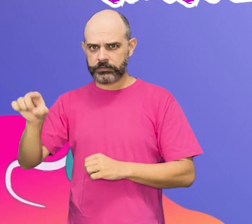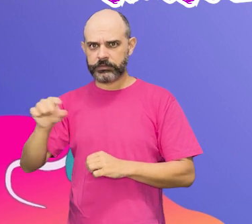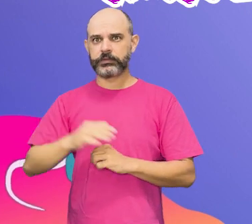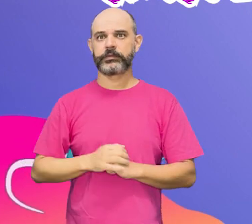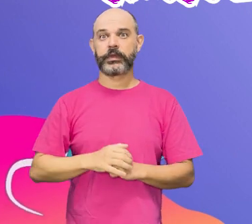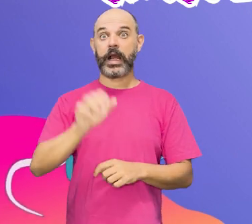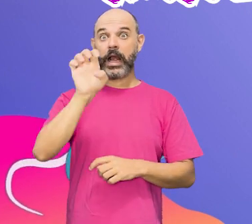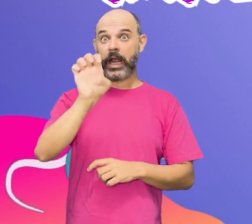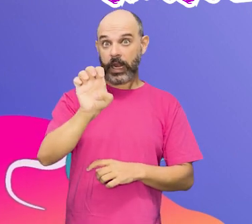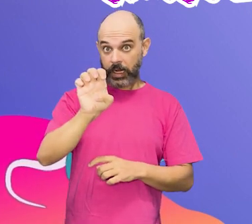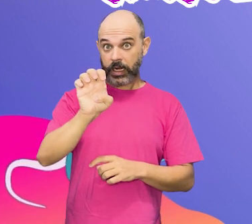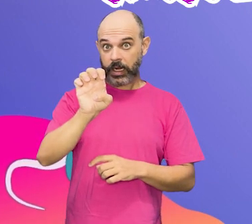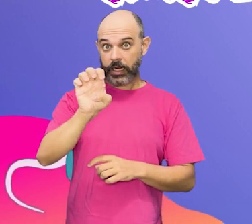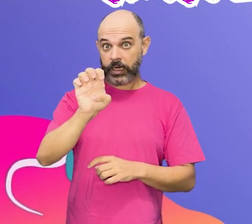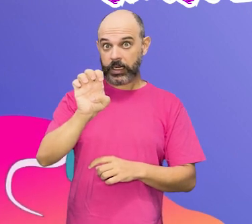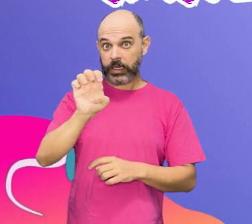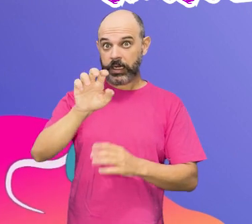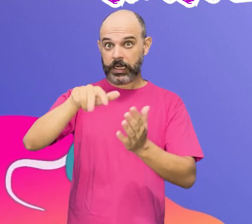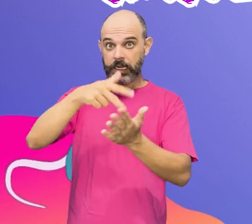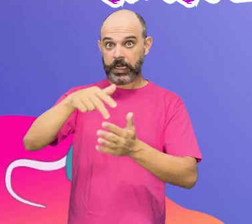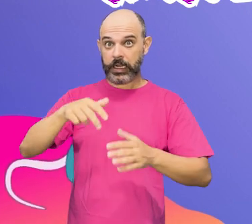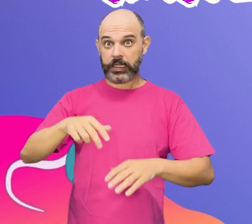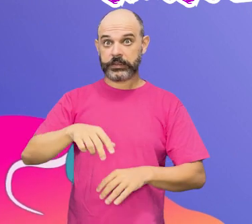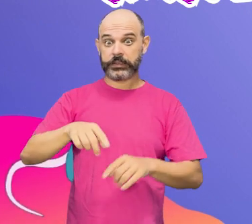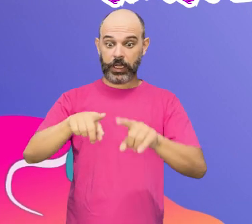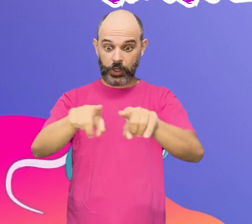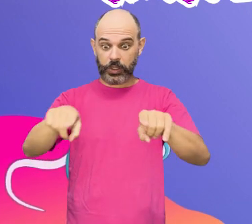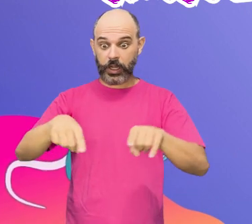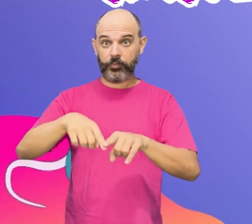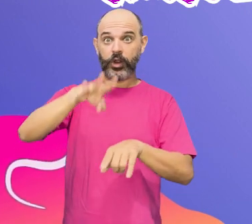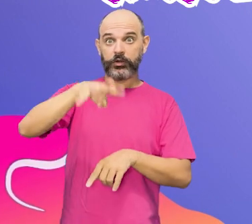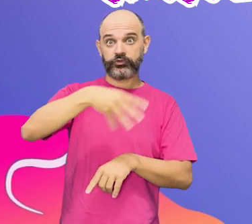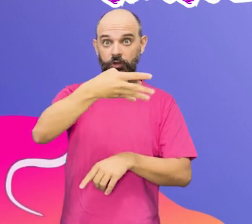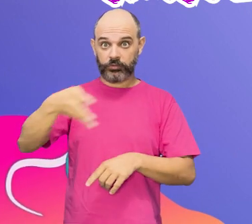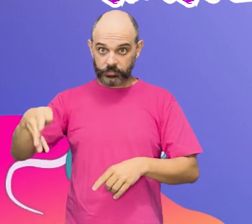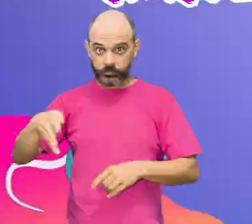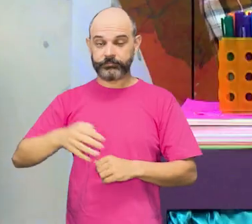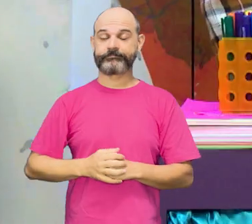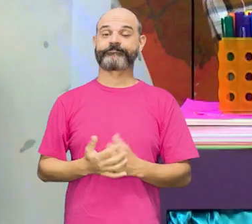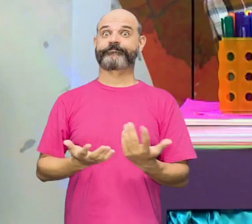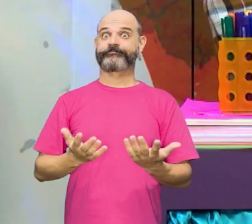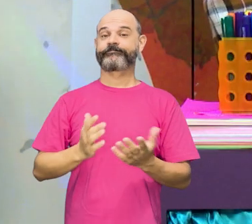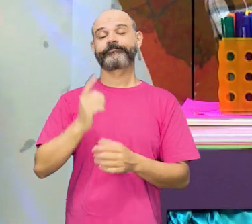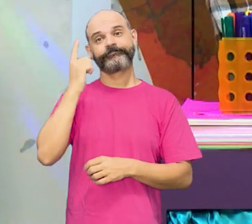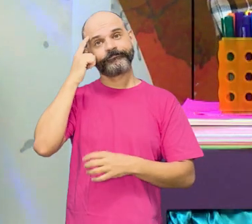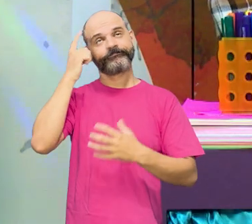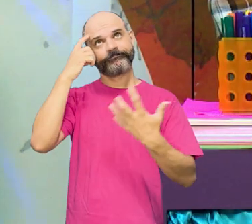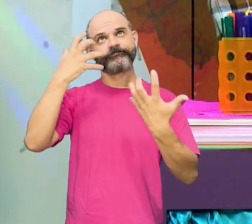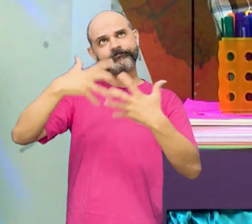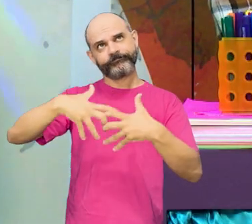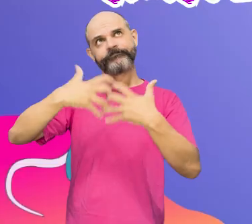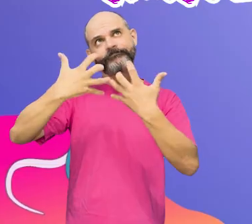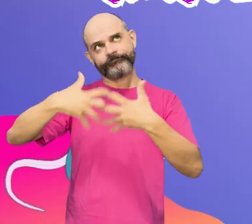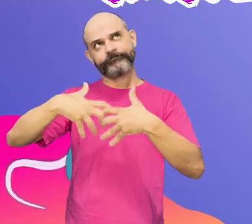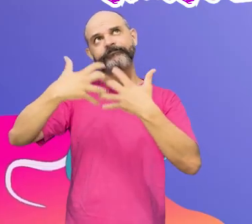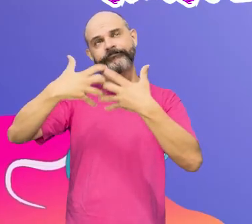zigue-zague. Alternativa E, dança do tabuleiro de xadrez. Tempo pra